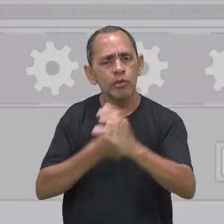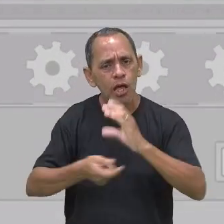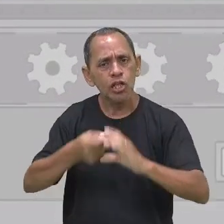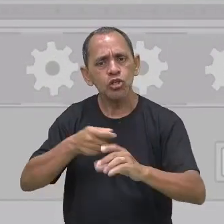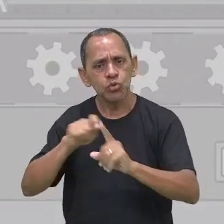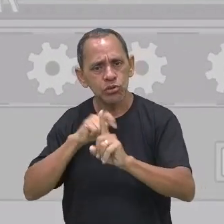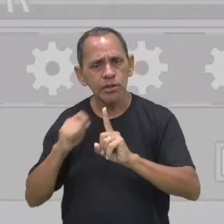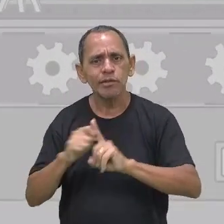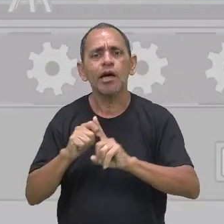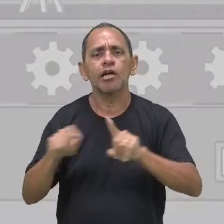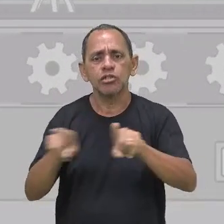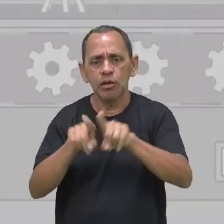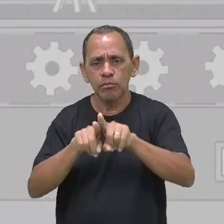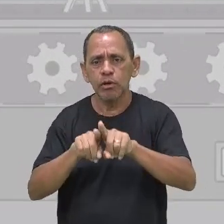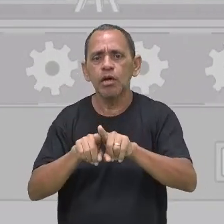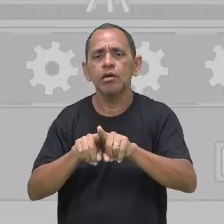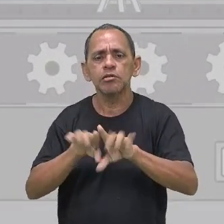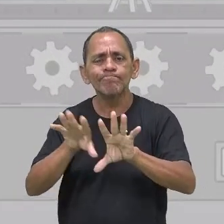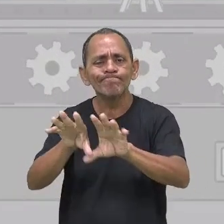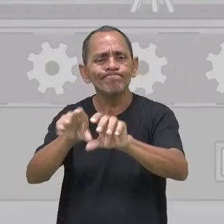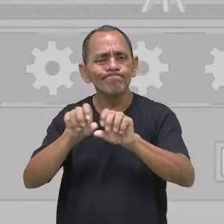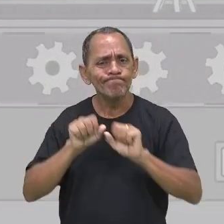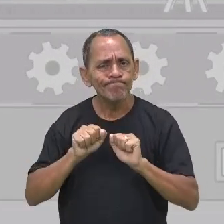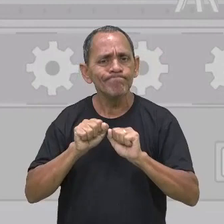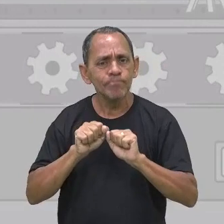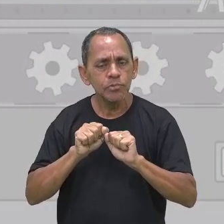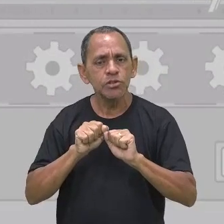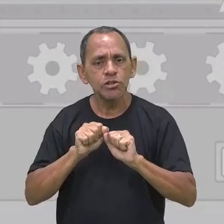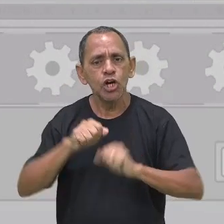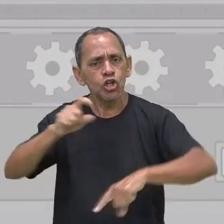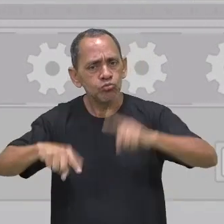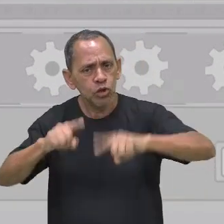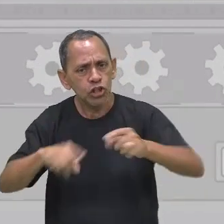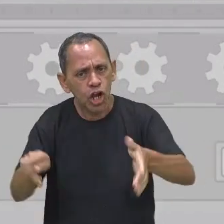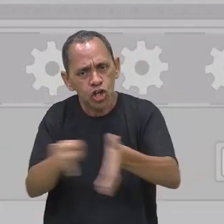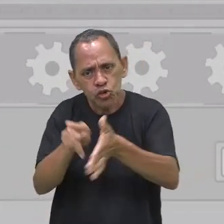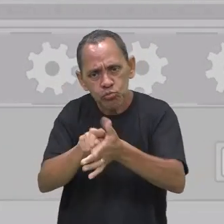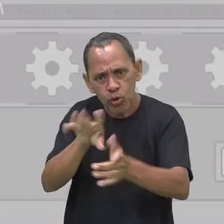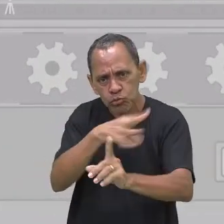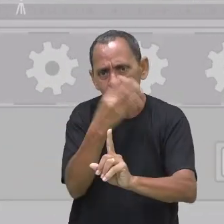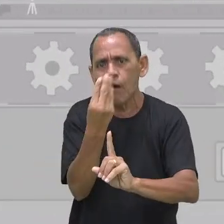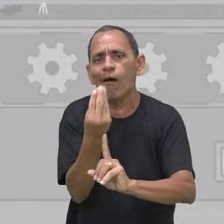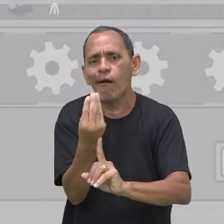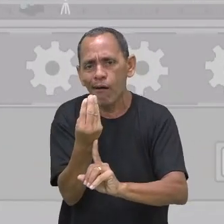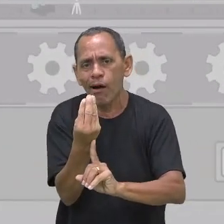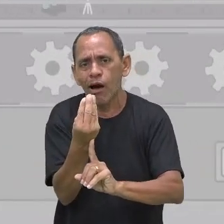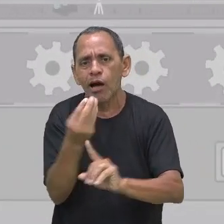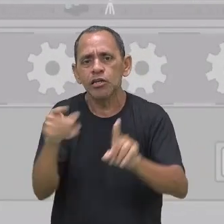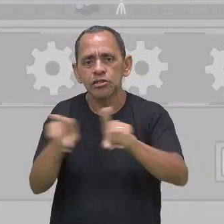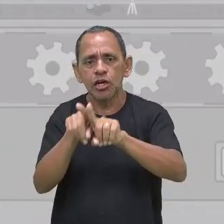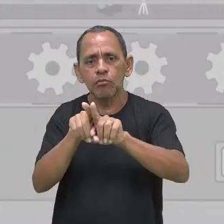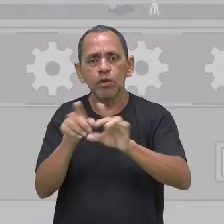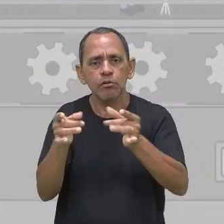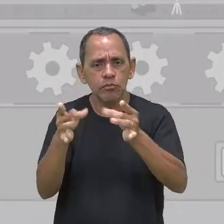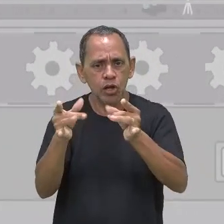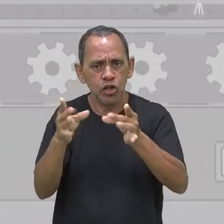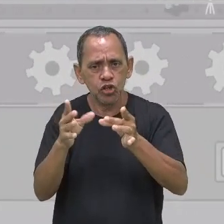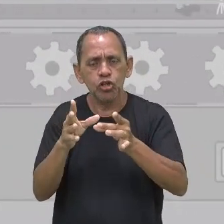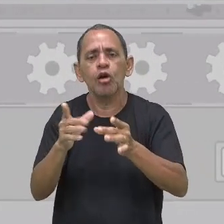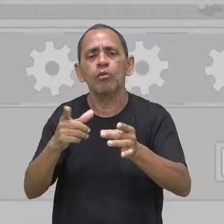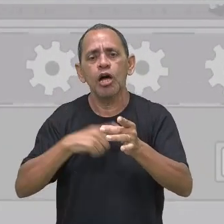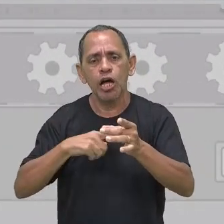capitalista, que vai se apropriar dos bens comerciais e vai transformar isso em mercadoria, isso para a obtenção de